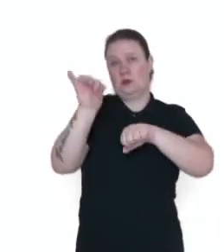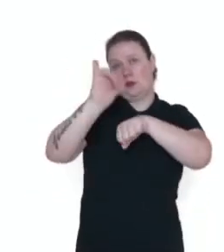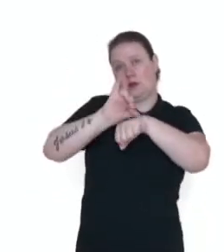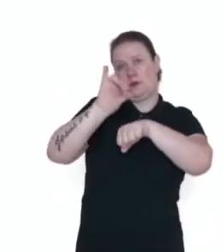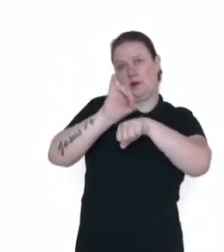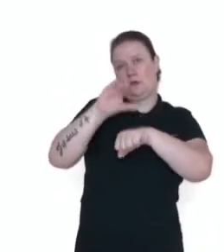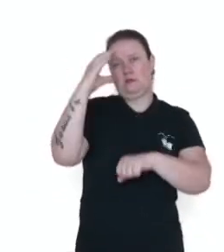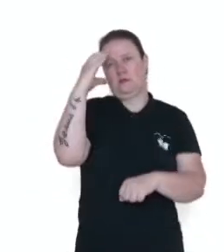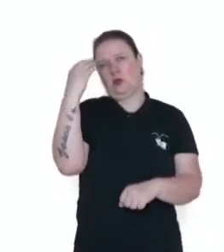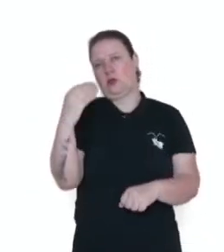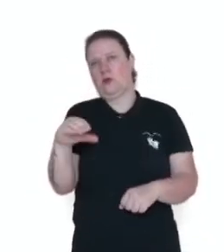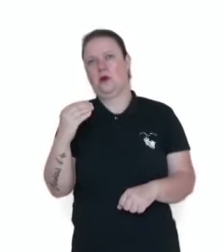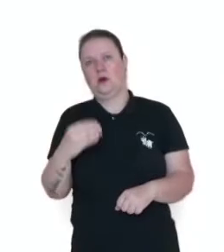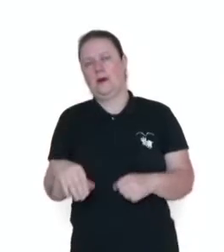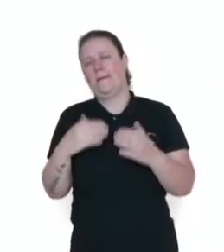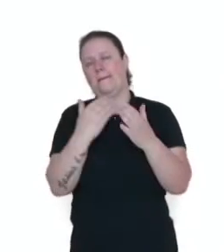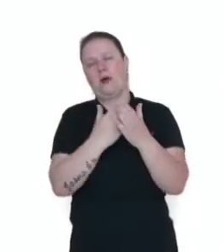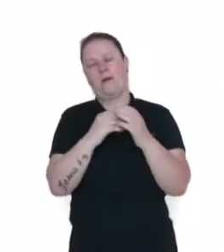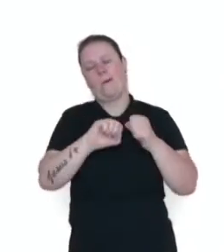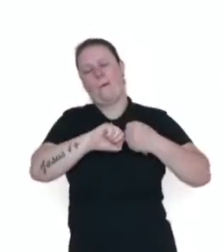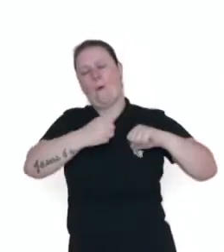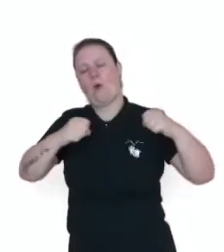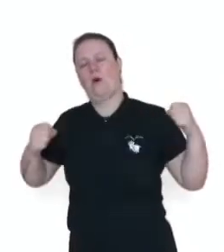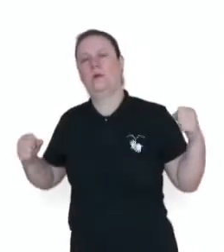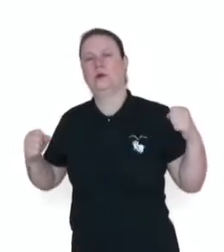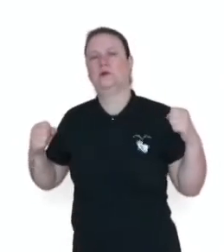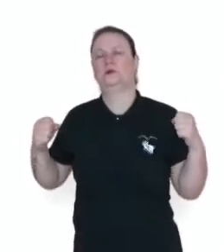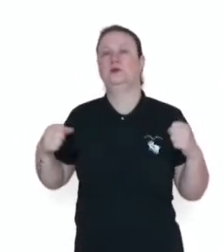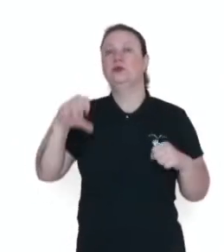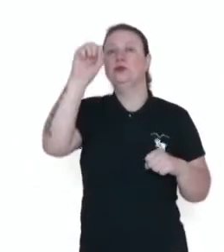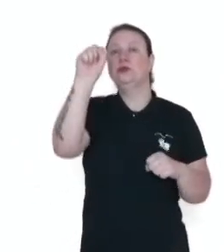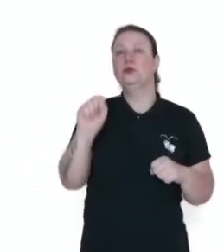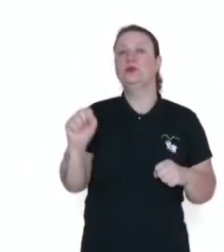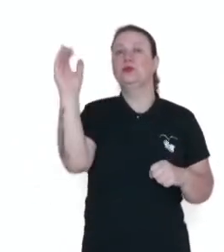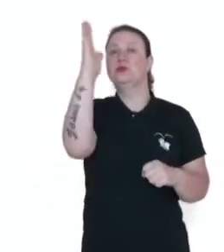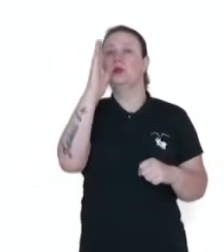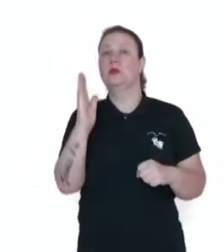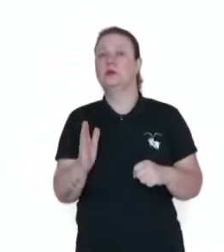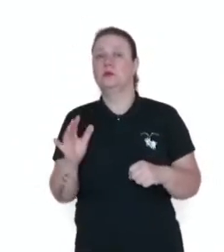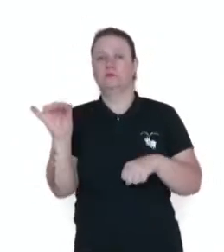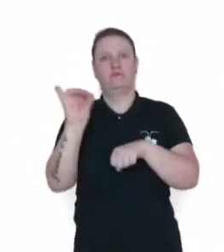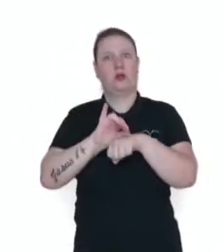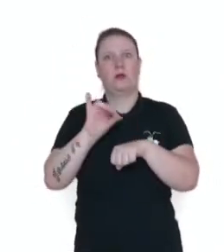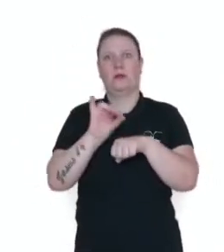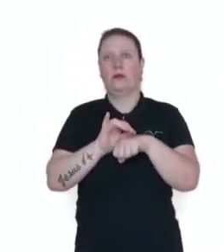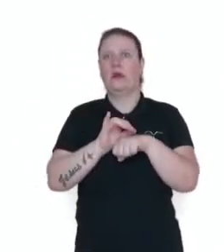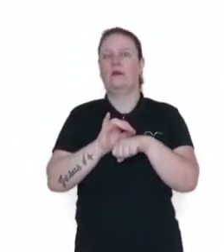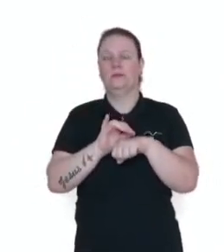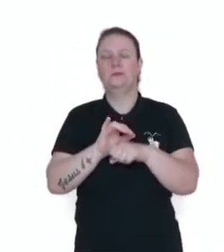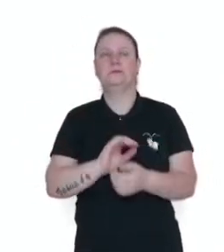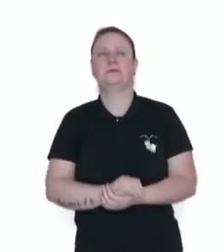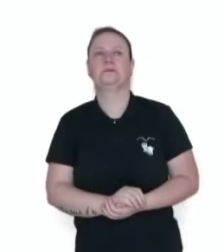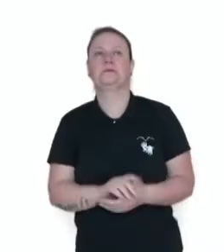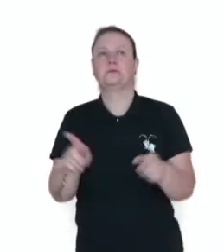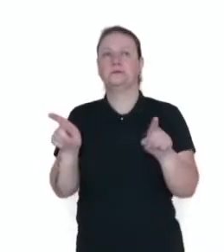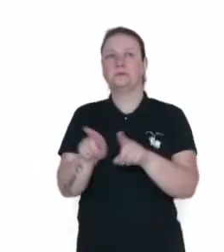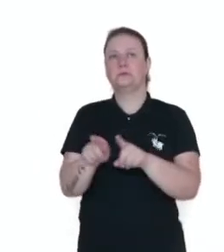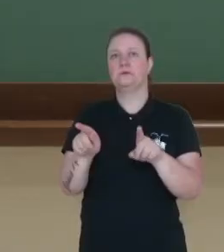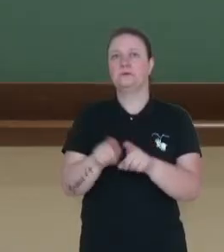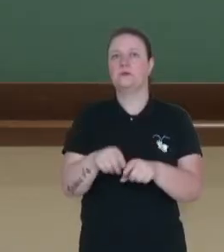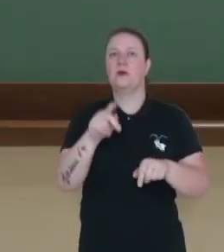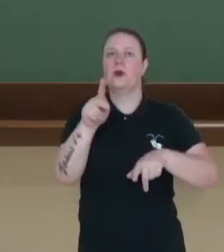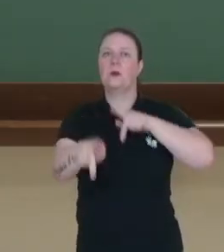maior cidade do sul do Brasil. A população paranaense, ela é resultado, assim como a população brasileira, de